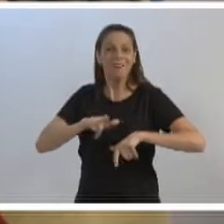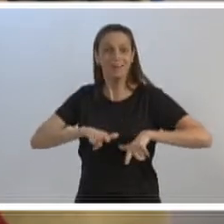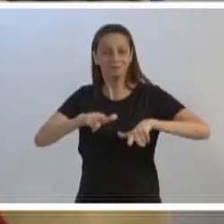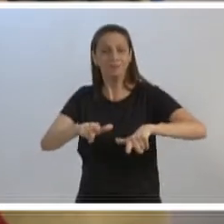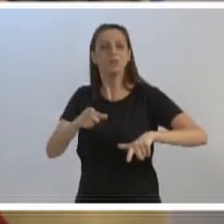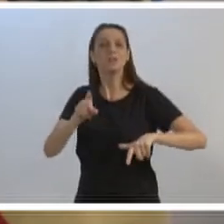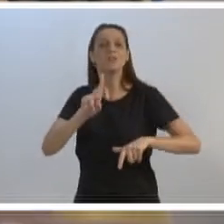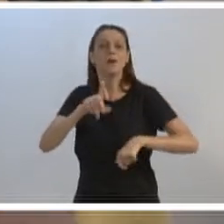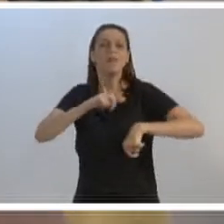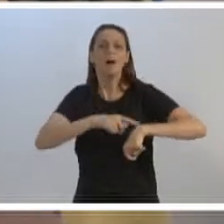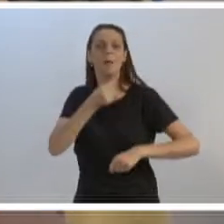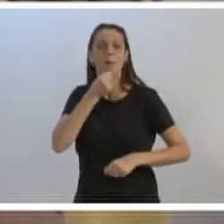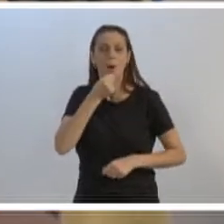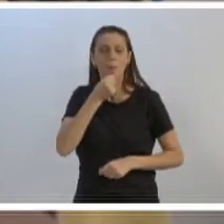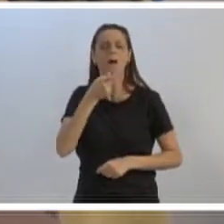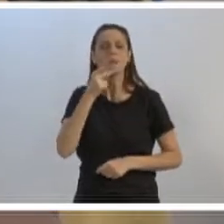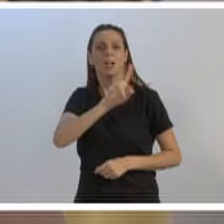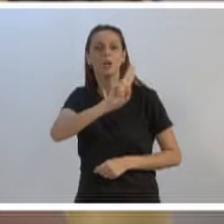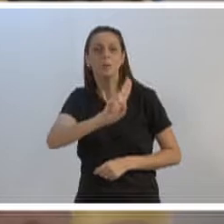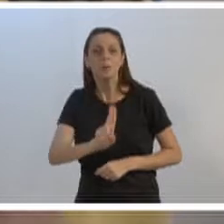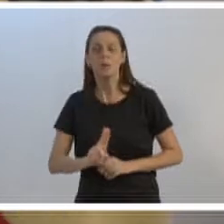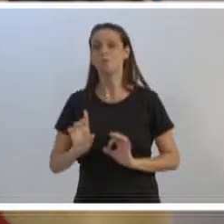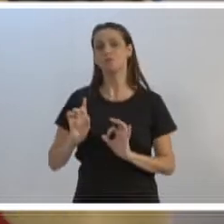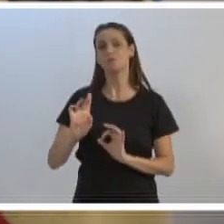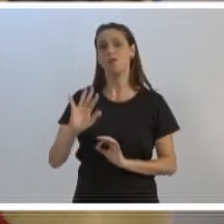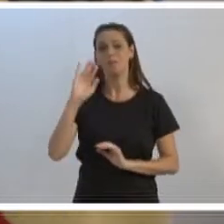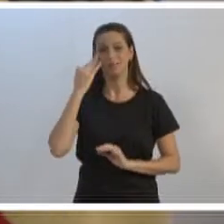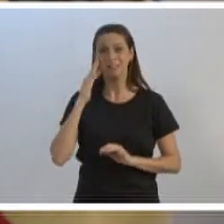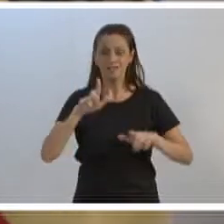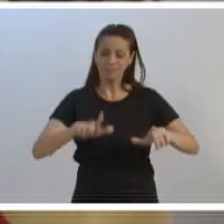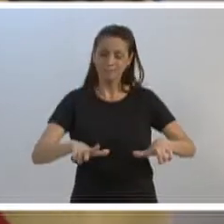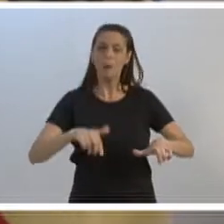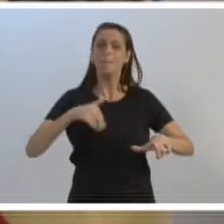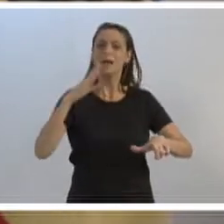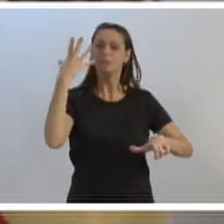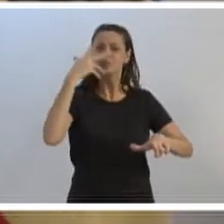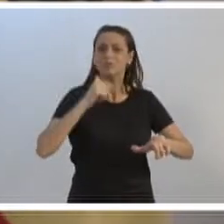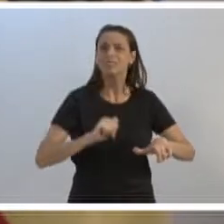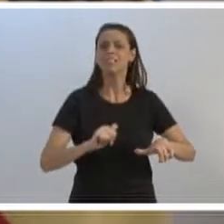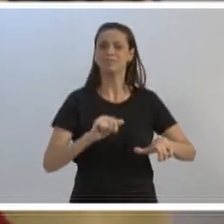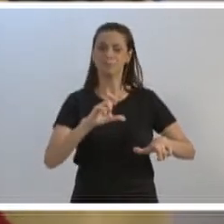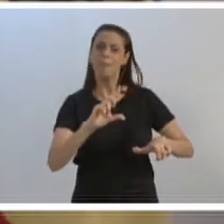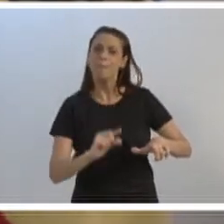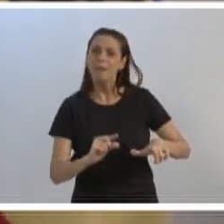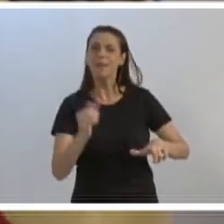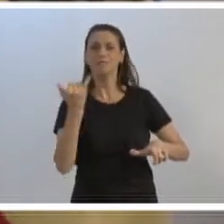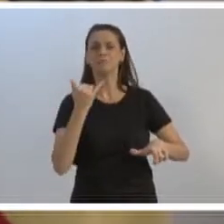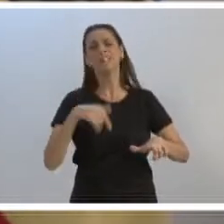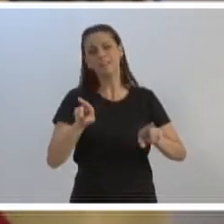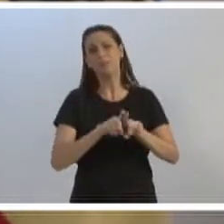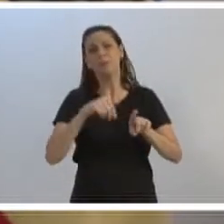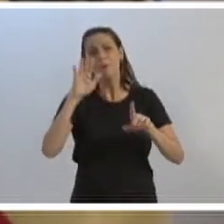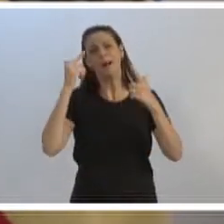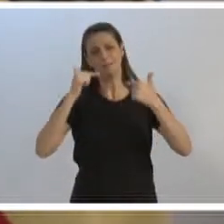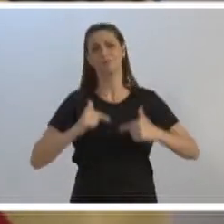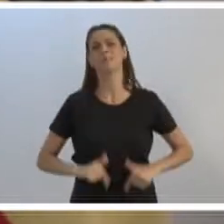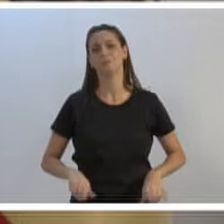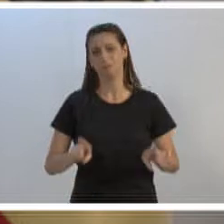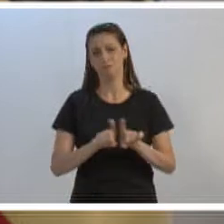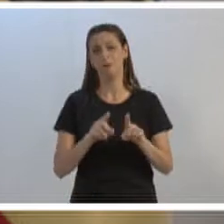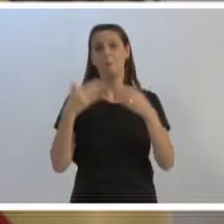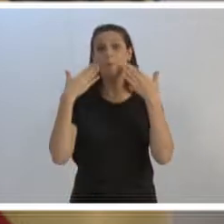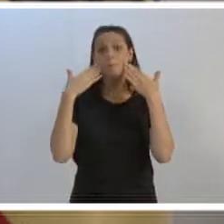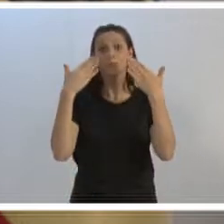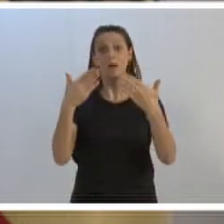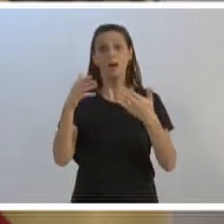que se nomeiem o nome deles no diploma, deixando assim um espaço mais aberto e fica uma coisa mais transparente para poder estar mostrando